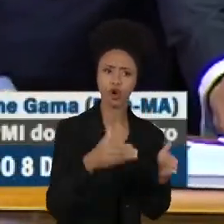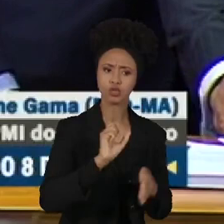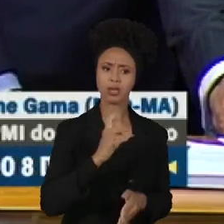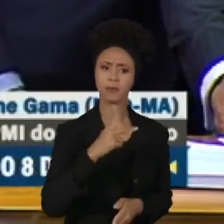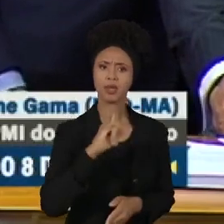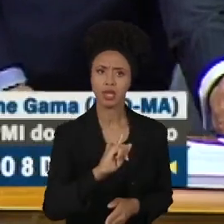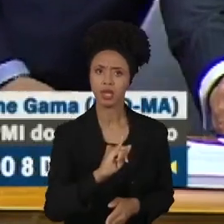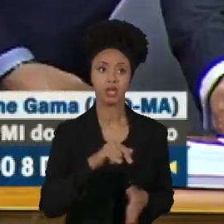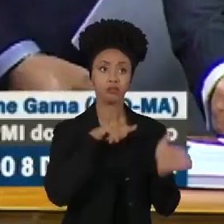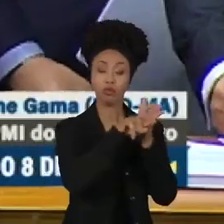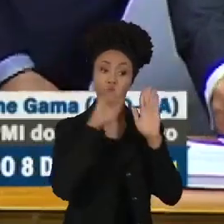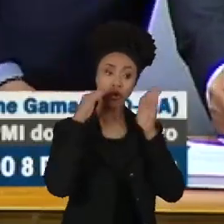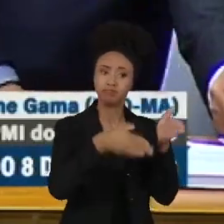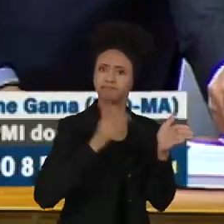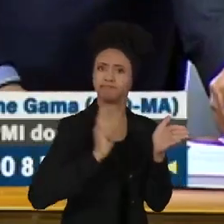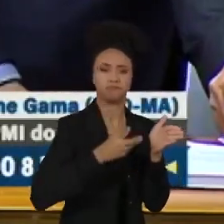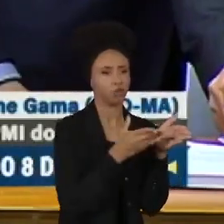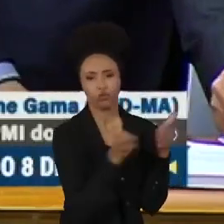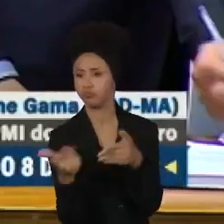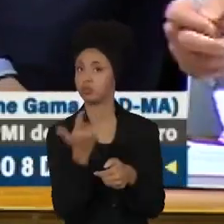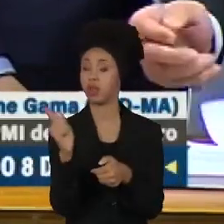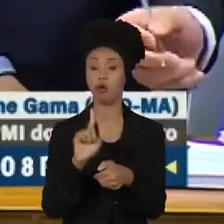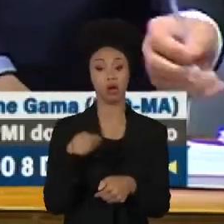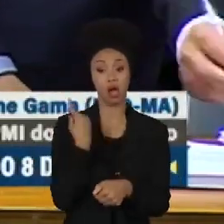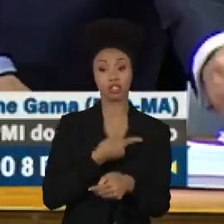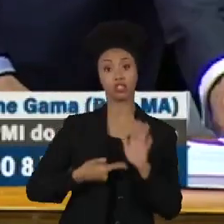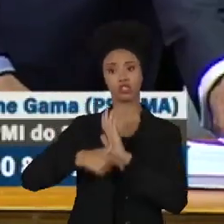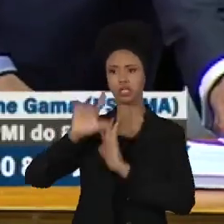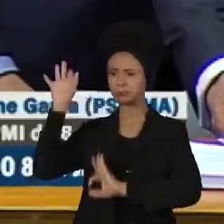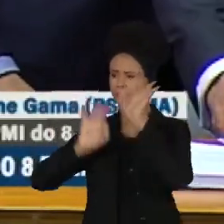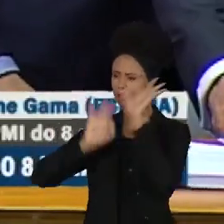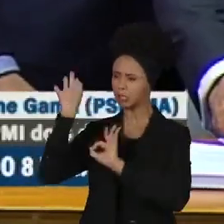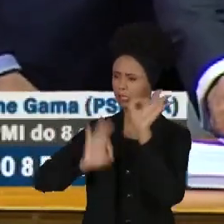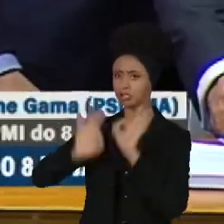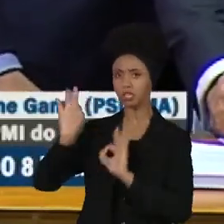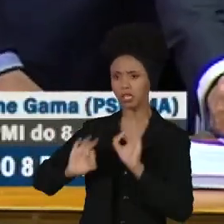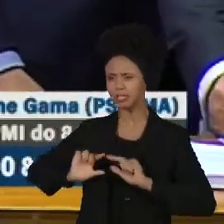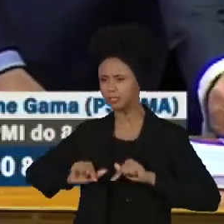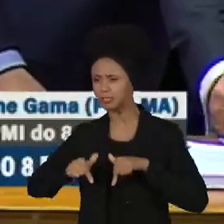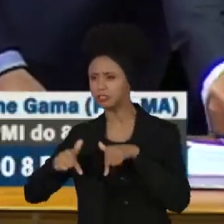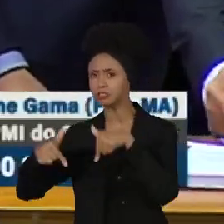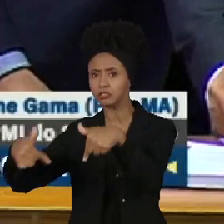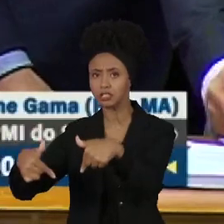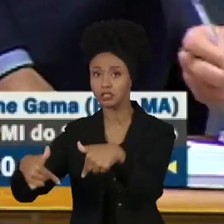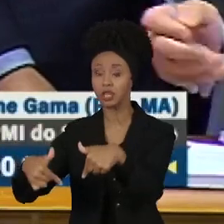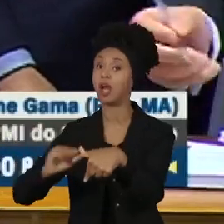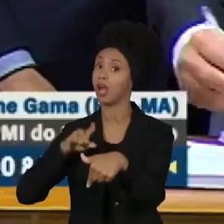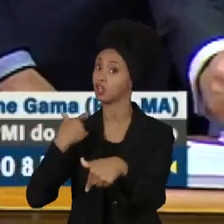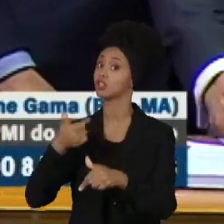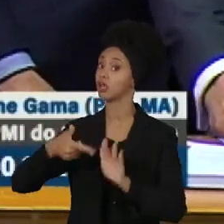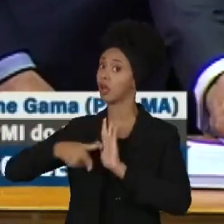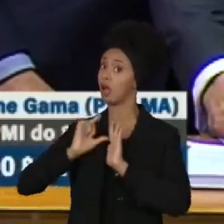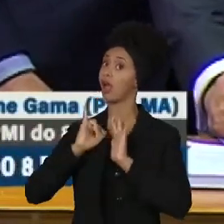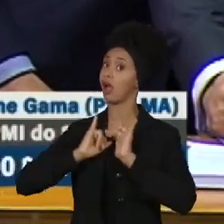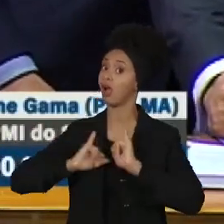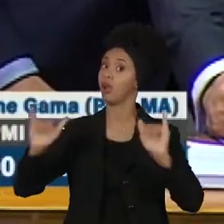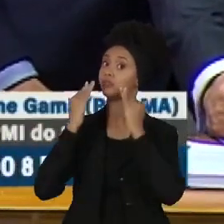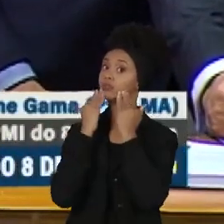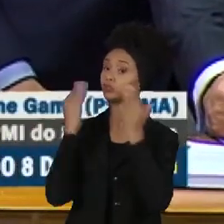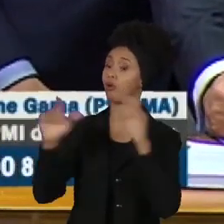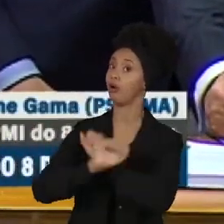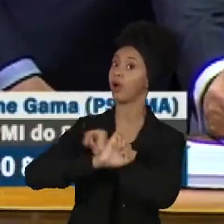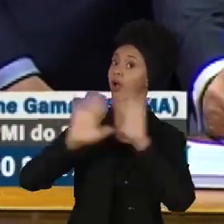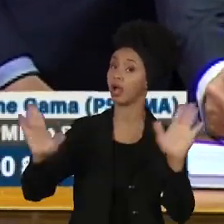será desviado. Nós fizemos um plano de trabalho e nesse plano de trabalho nós deixamos claro o alinhamento,